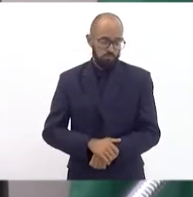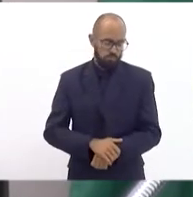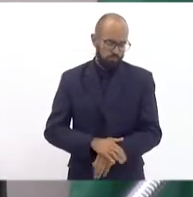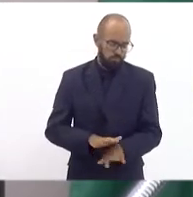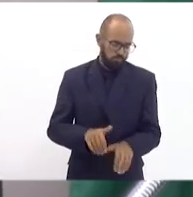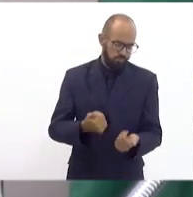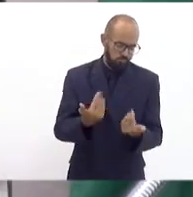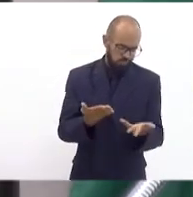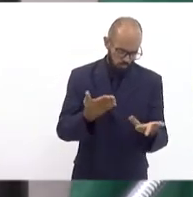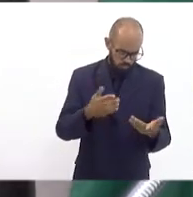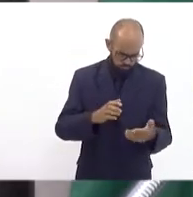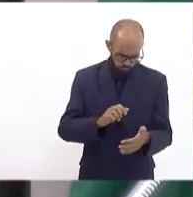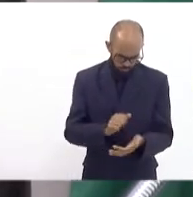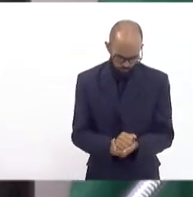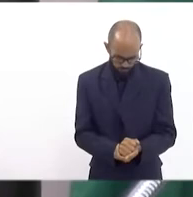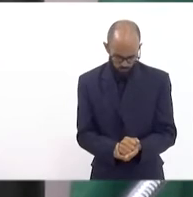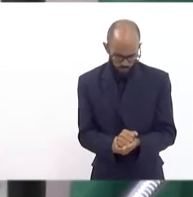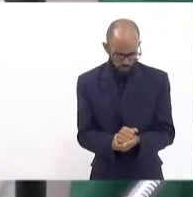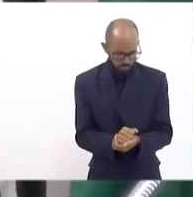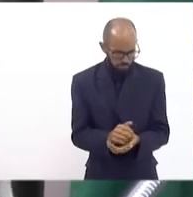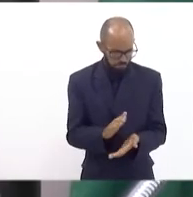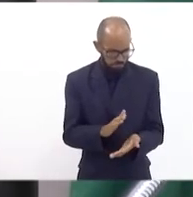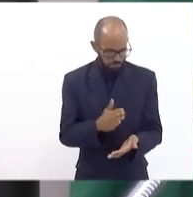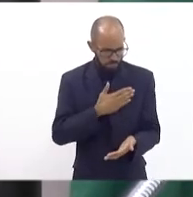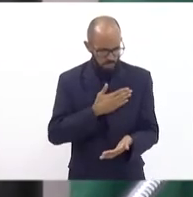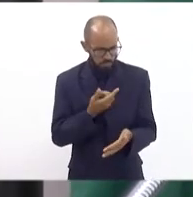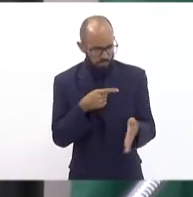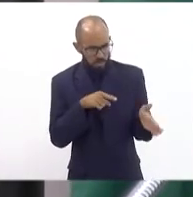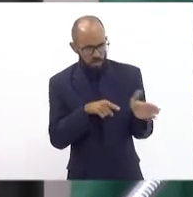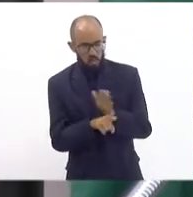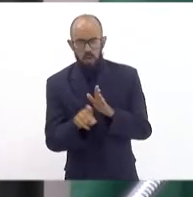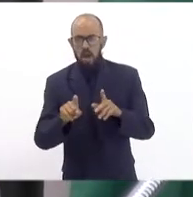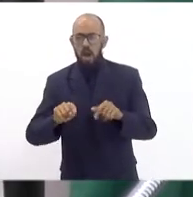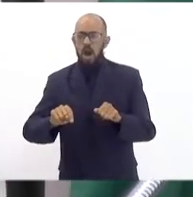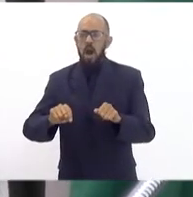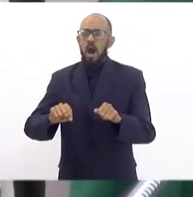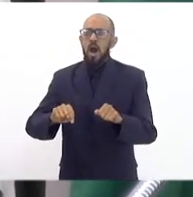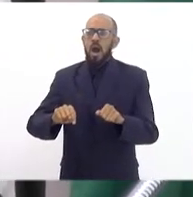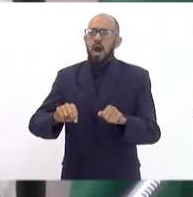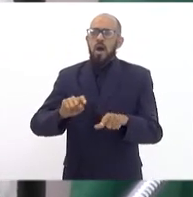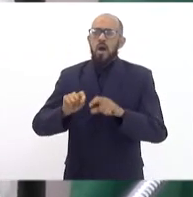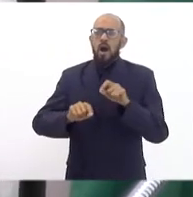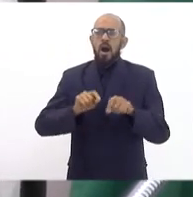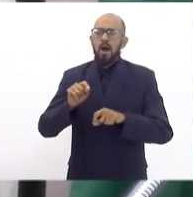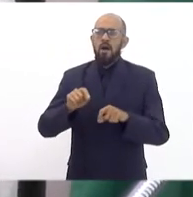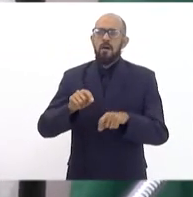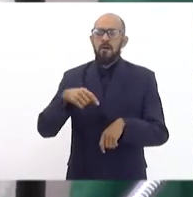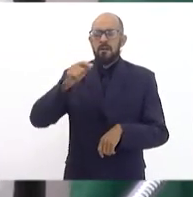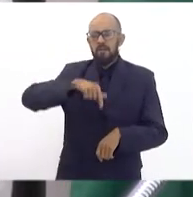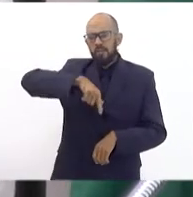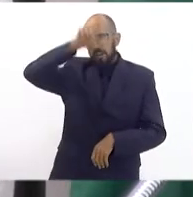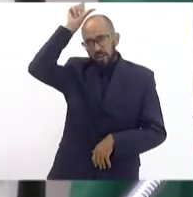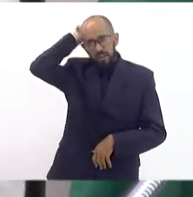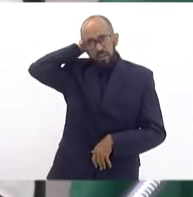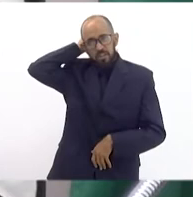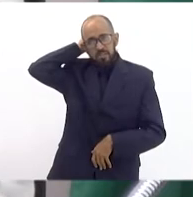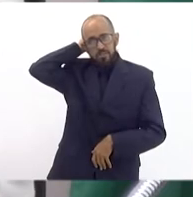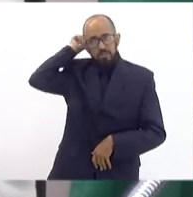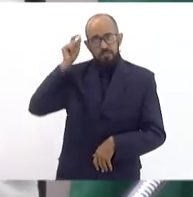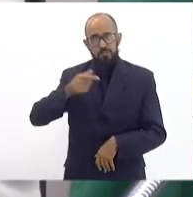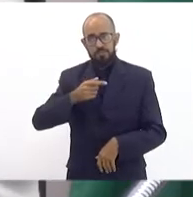O que eu queria perguntar, veja como é que são as coisas. Por exemplo, o deputado Luiz Paulo está